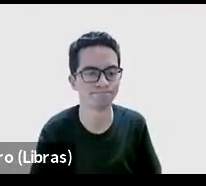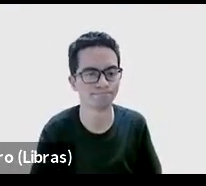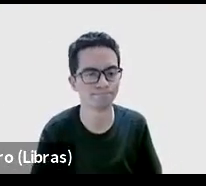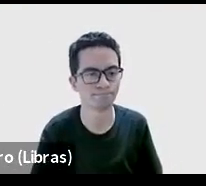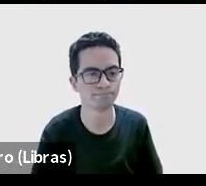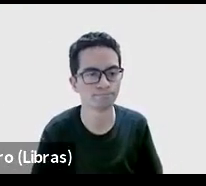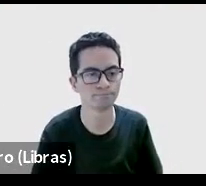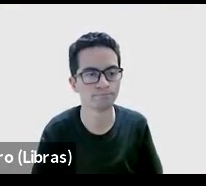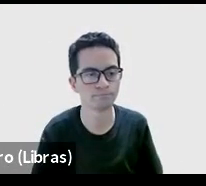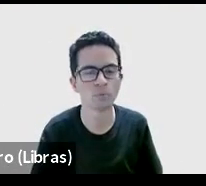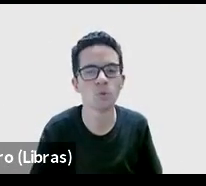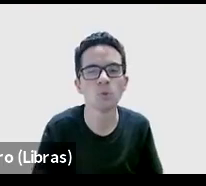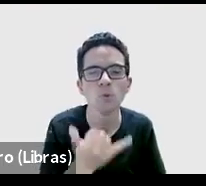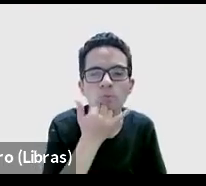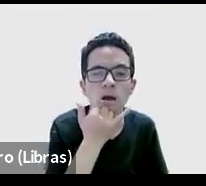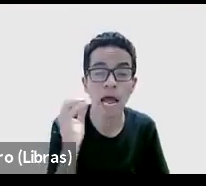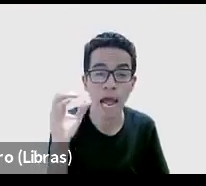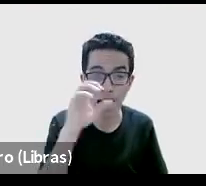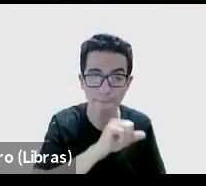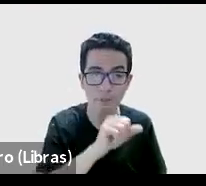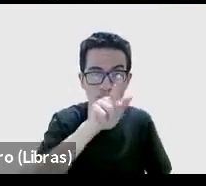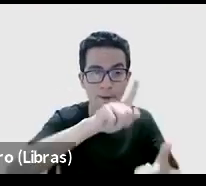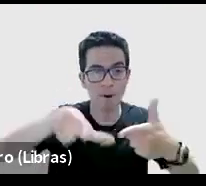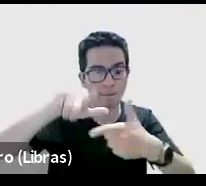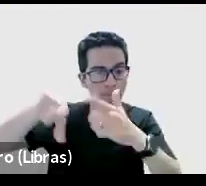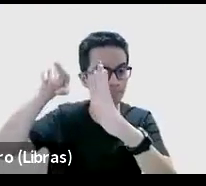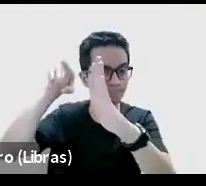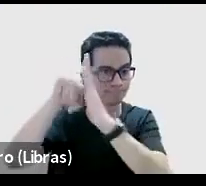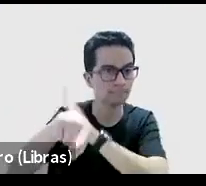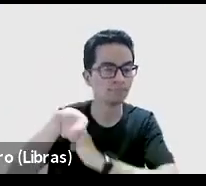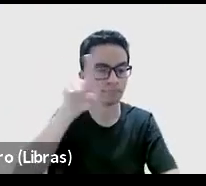Então, são várias questões, né, Zé, assim,